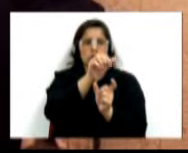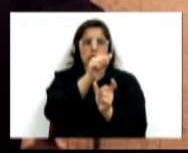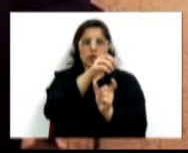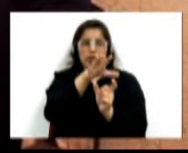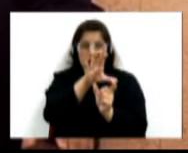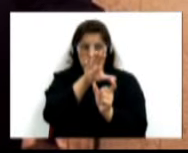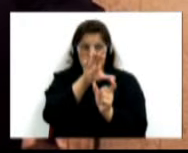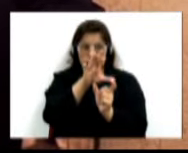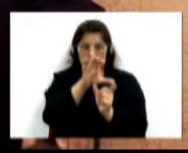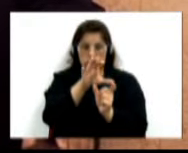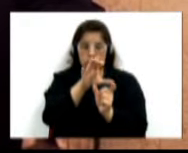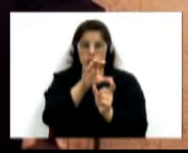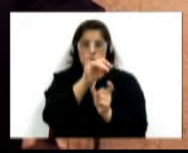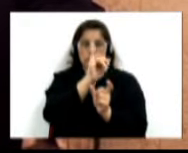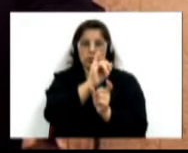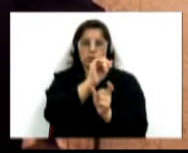contrário.